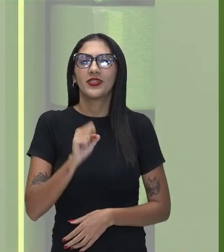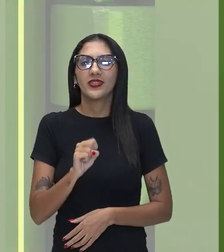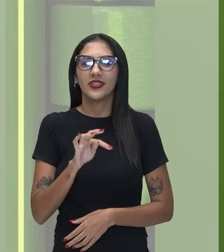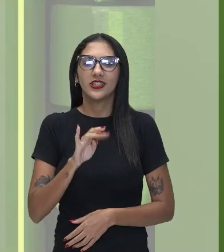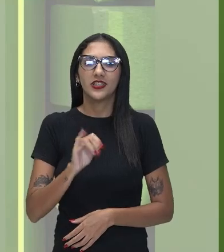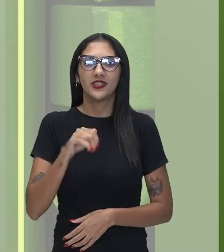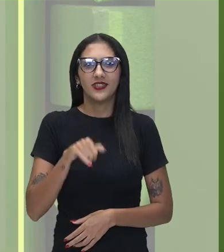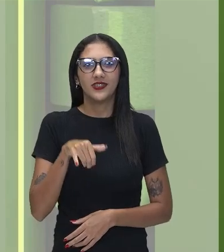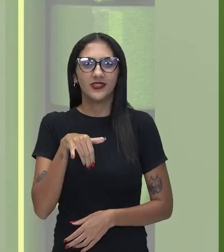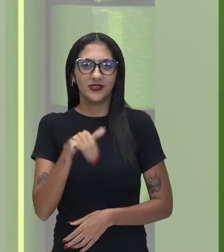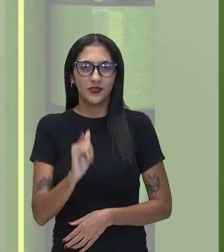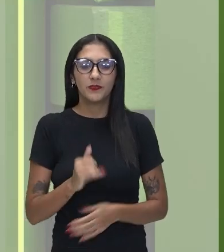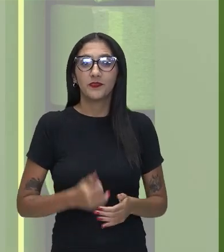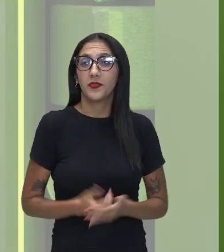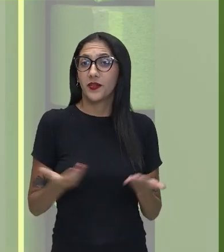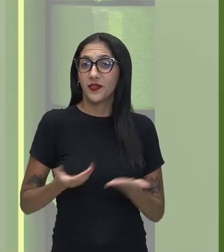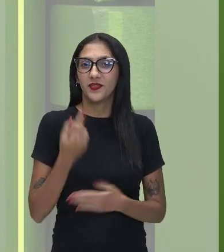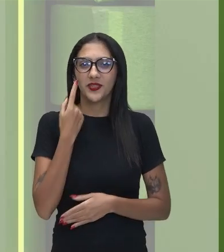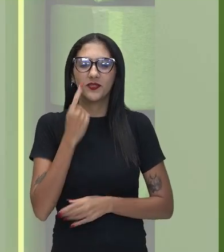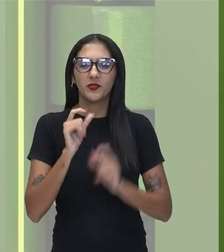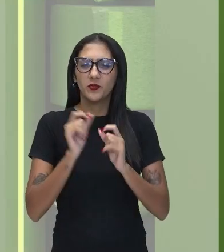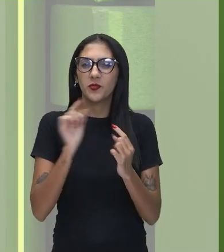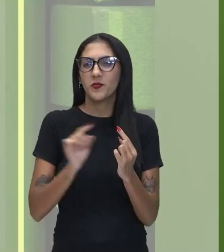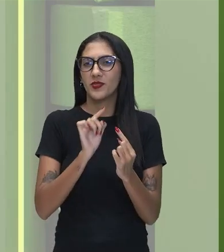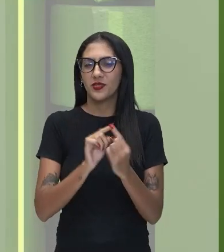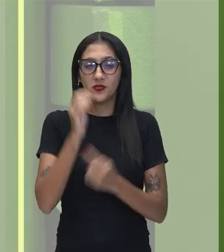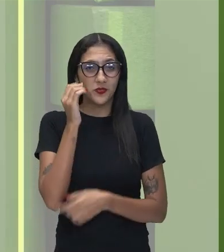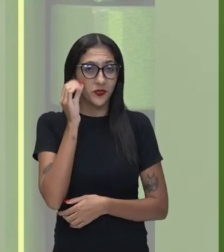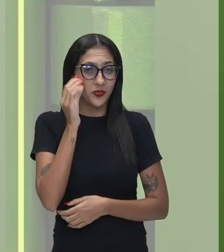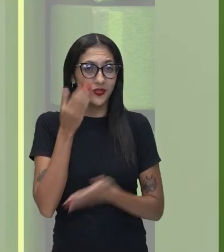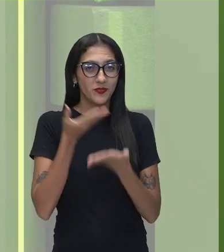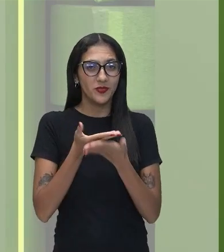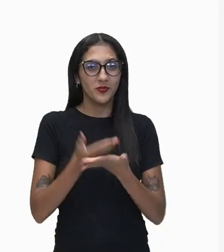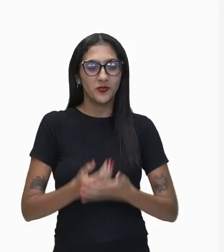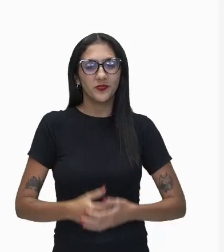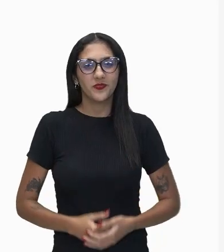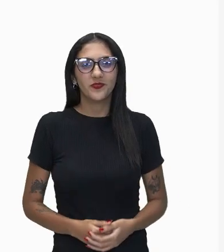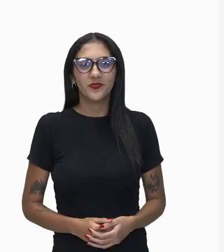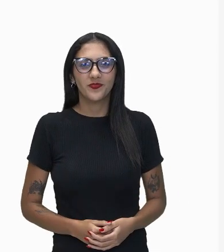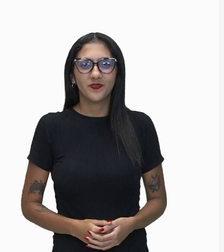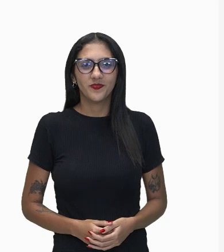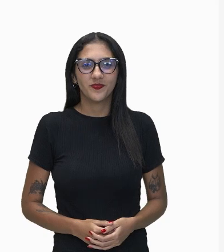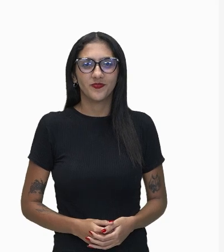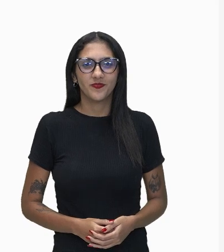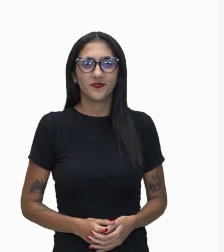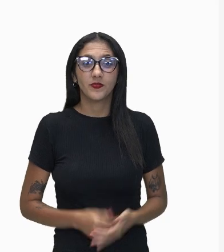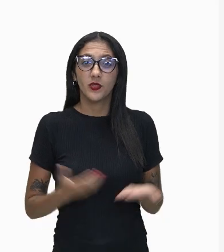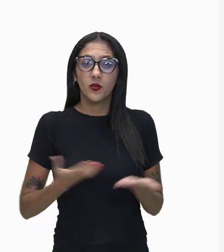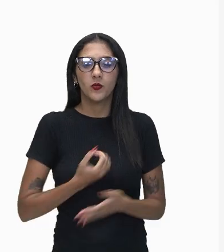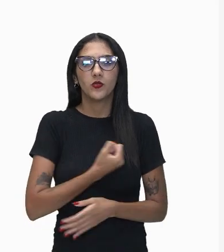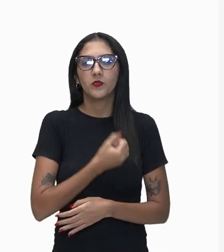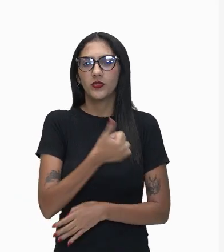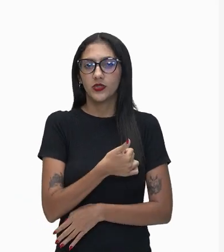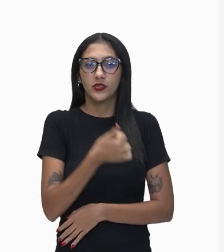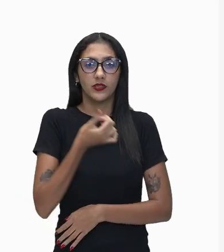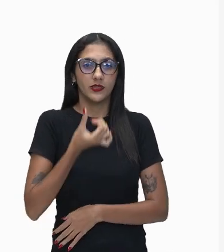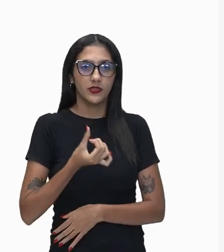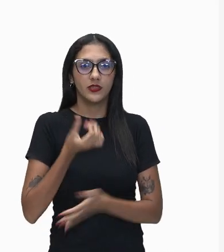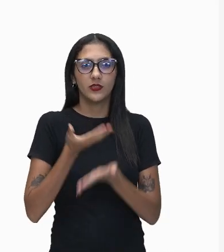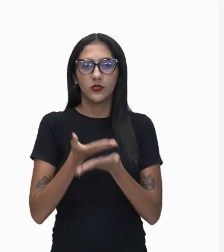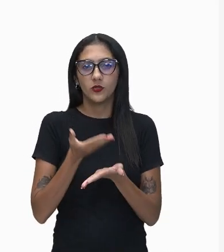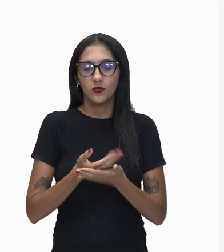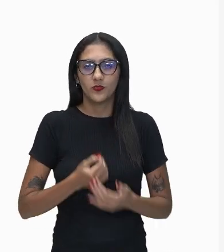Cristiane Marques e agora vamos ver qual é o objeto de conhecimento da nossa aula. Essa é a aula